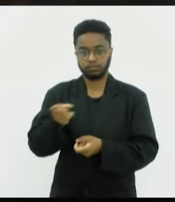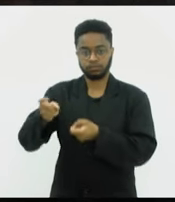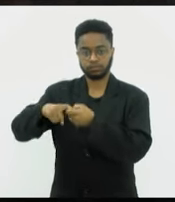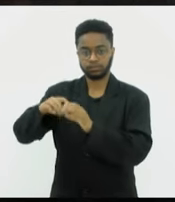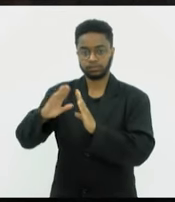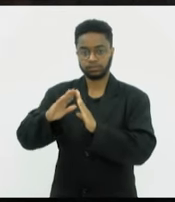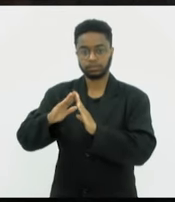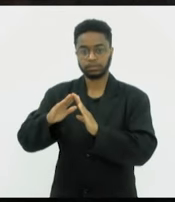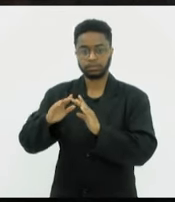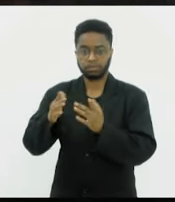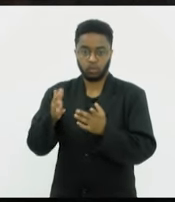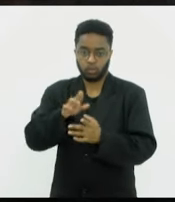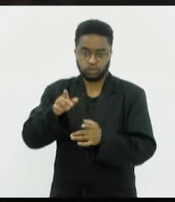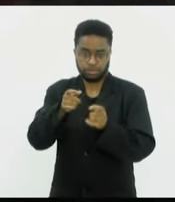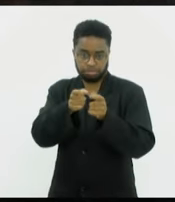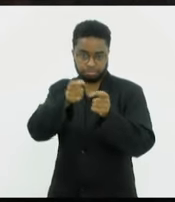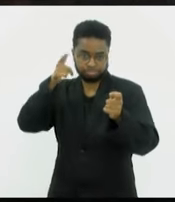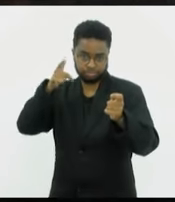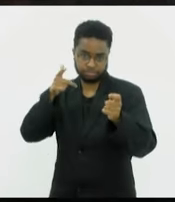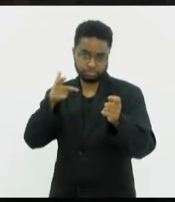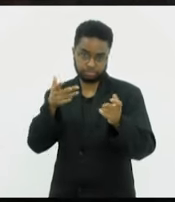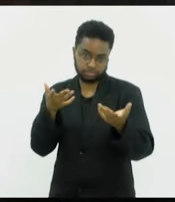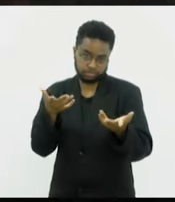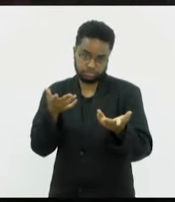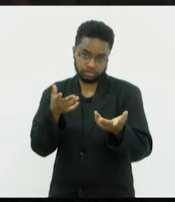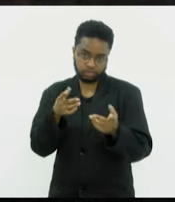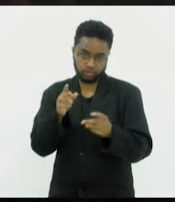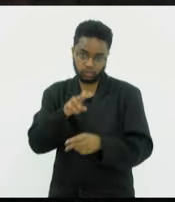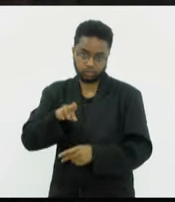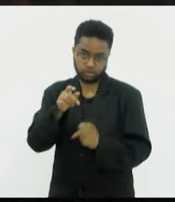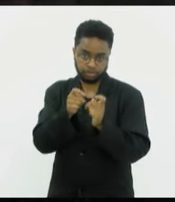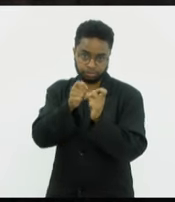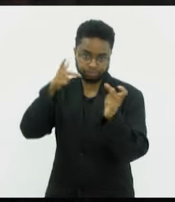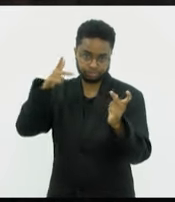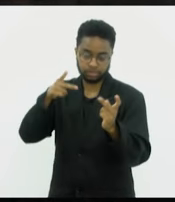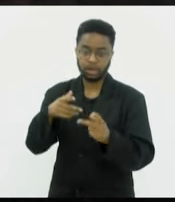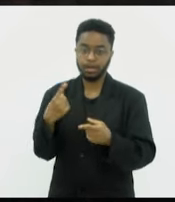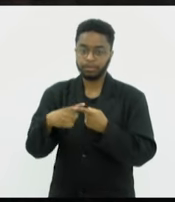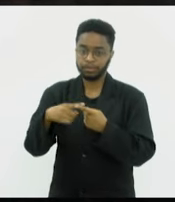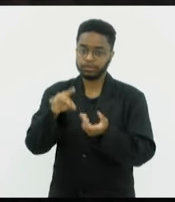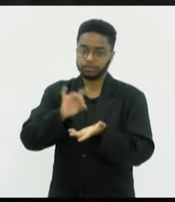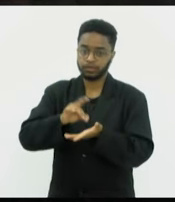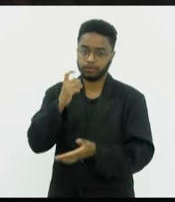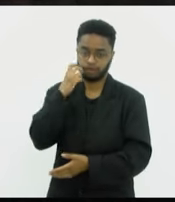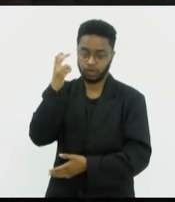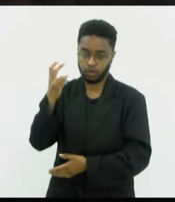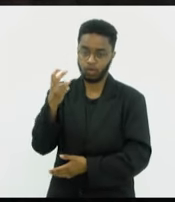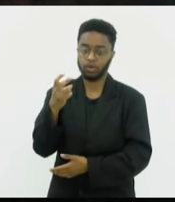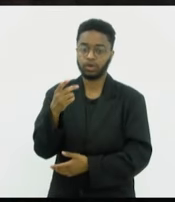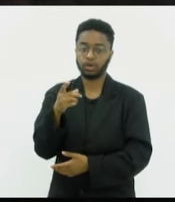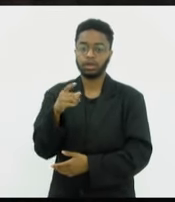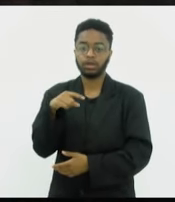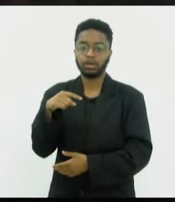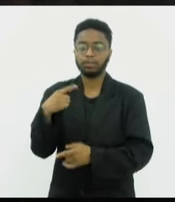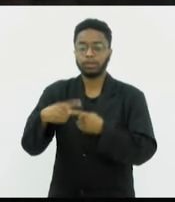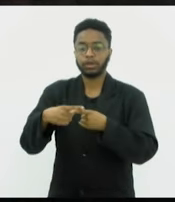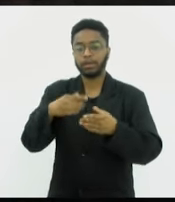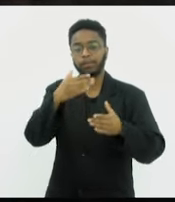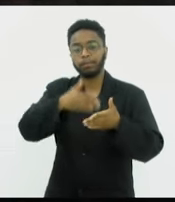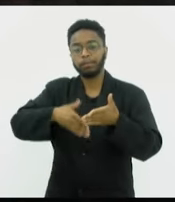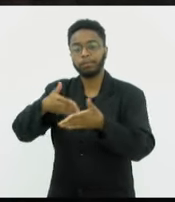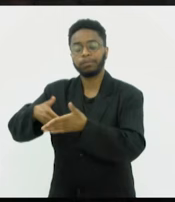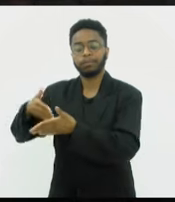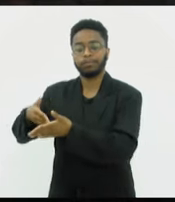praticamente de estilingue. Praticamente de estilingue. Uma verdadeira vergonha. Estão restringindo o